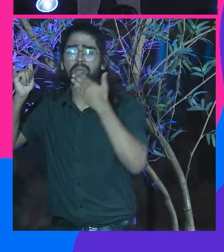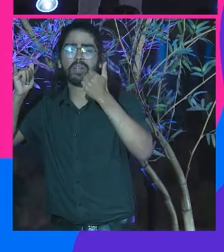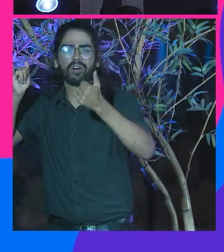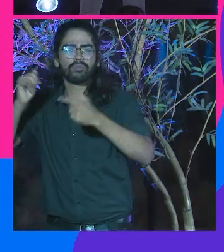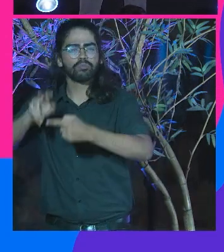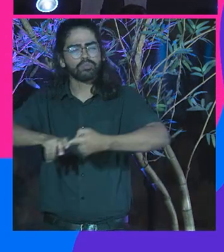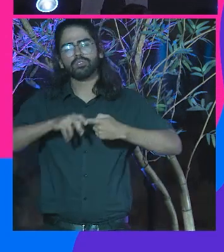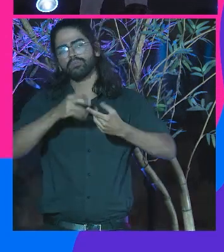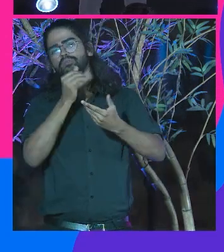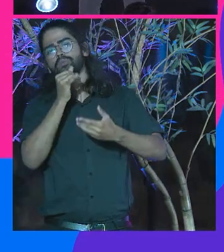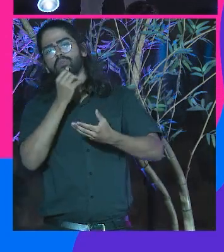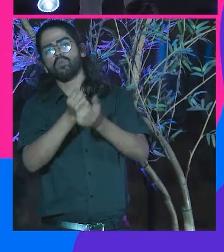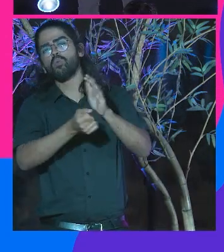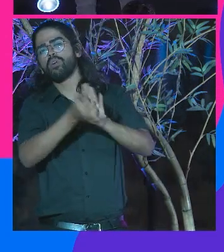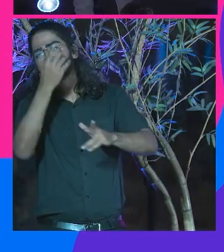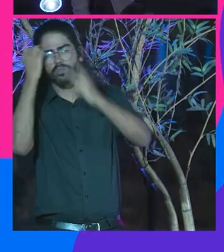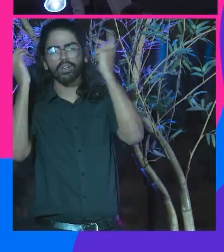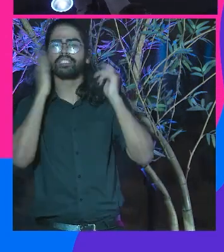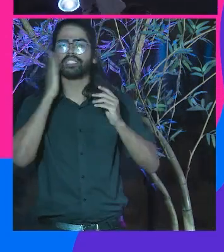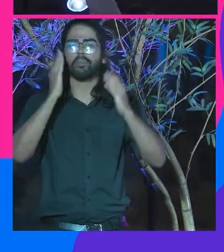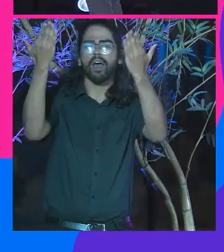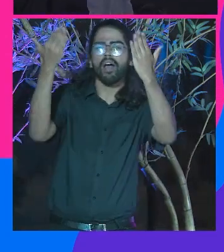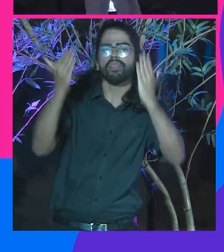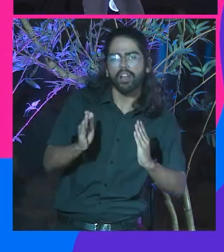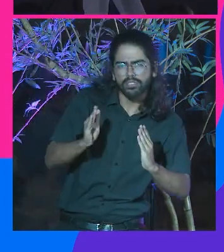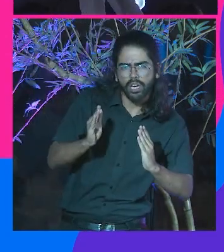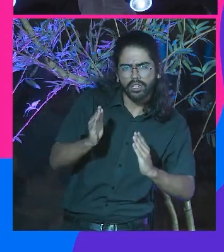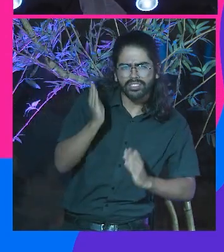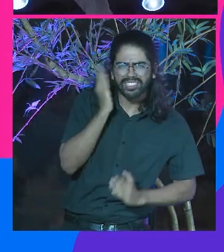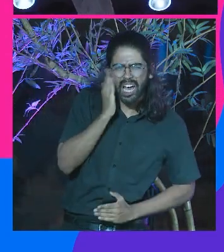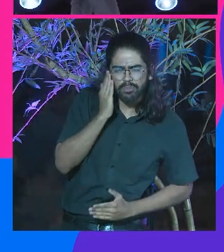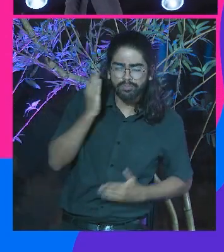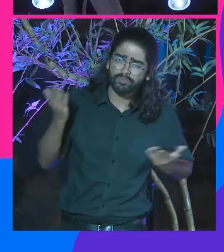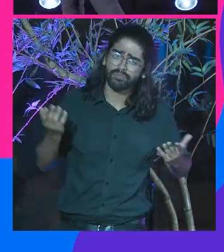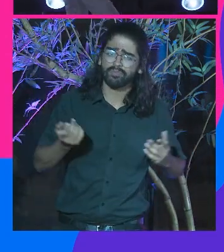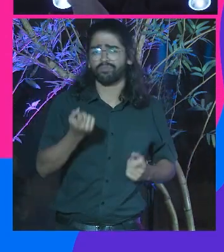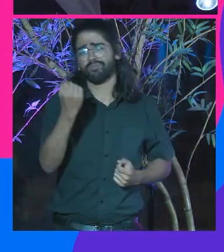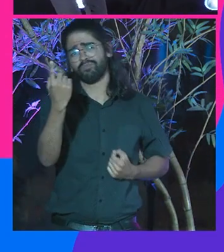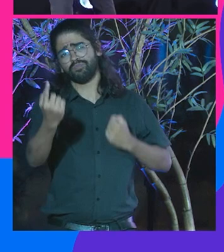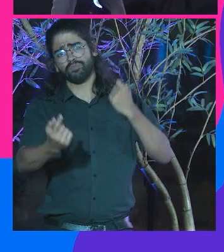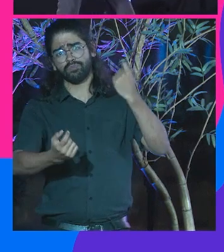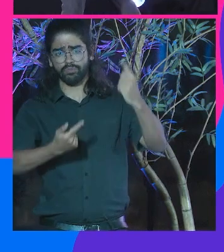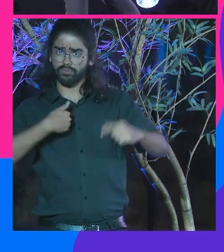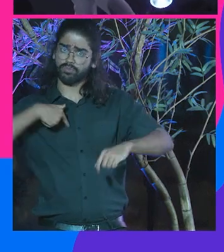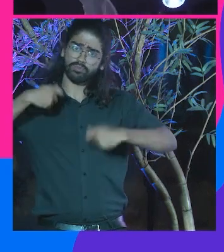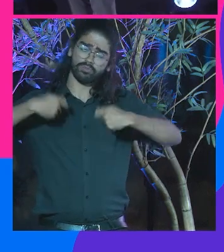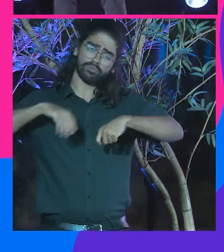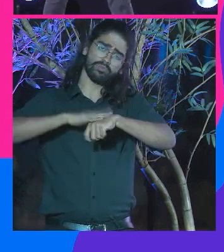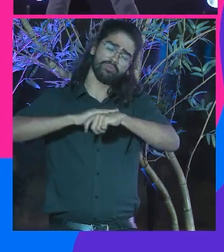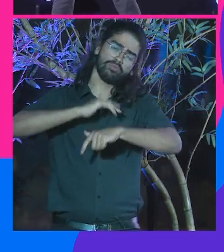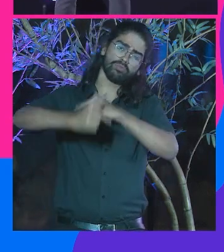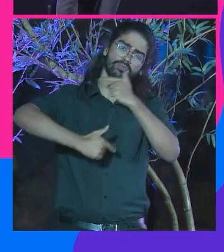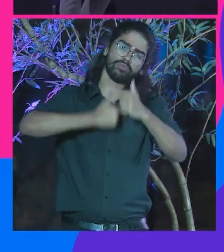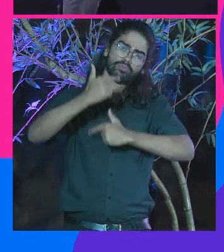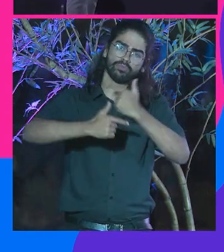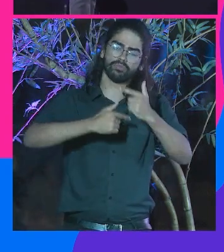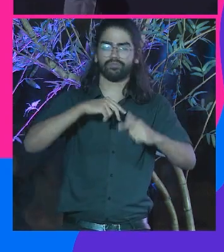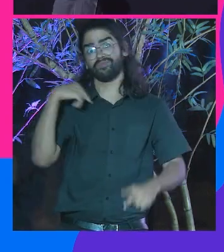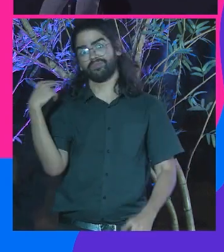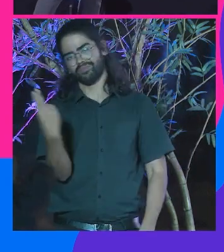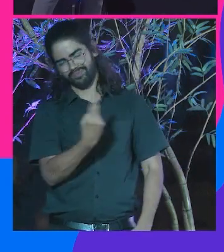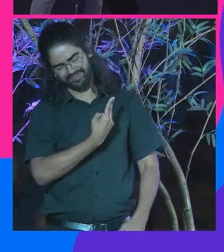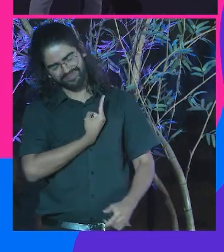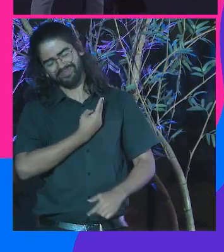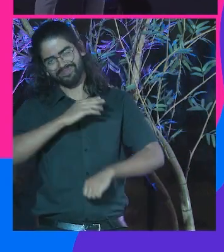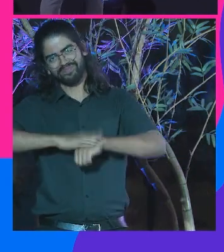difícil, quantas pessoas sabem ler dados? Né? Então, eu deveria sempre estar trabalhando para, eu digo a gente, né,